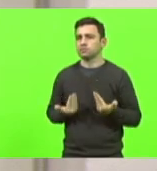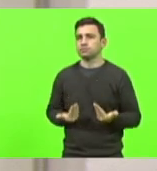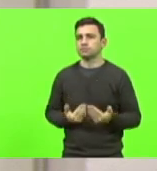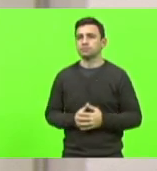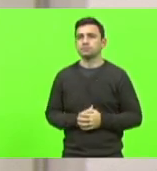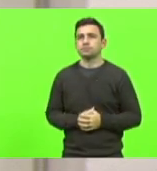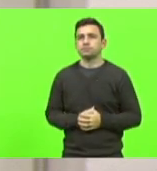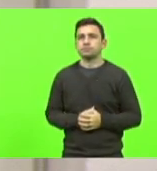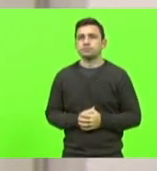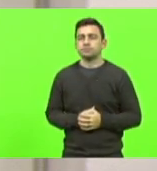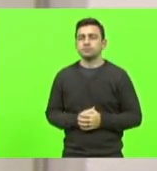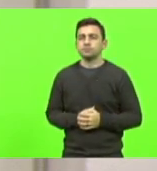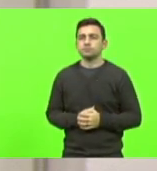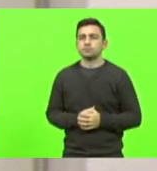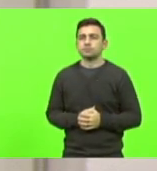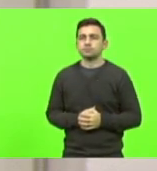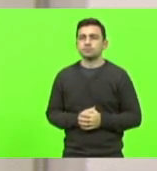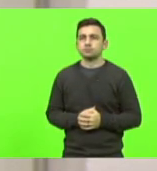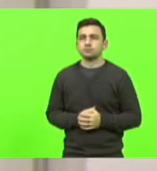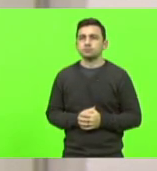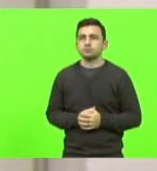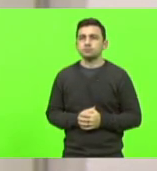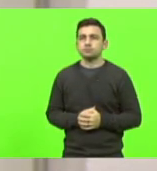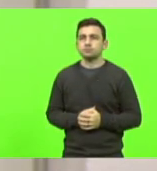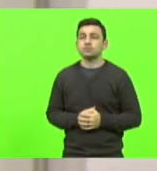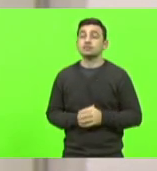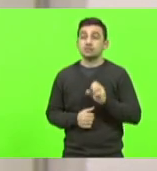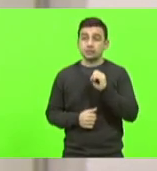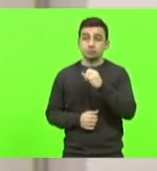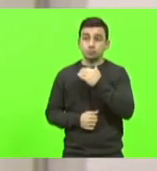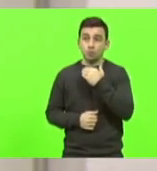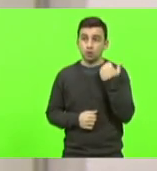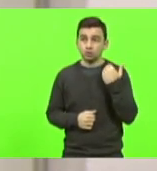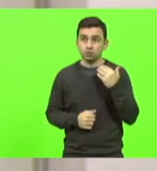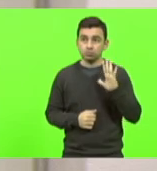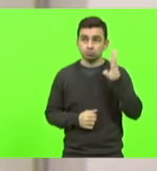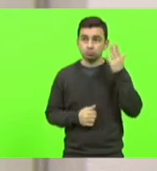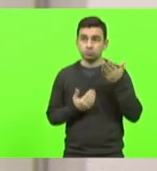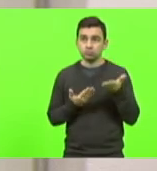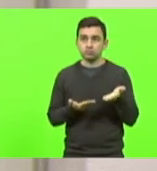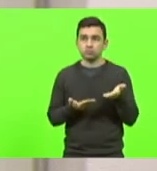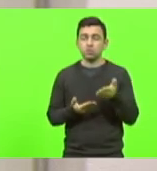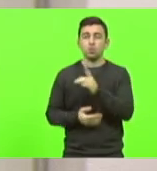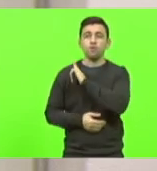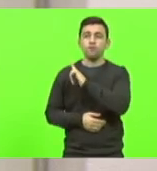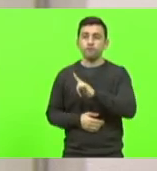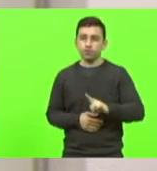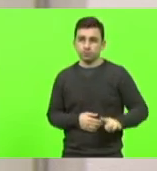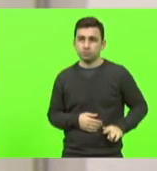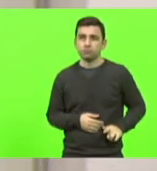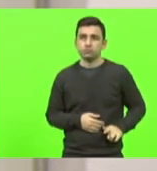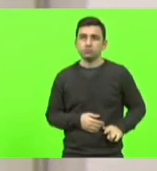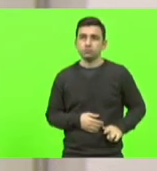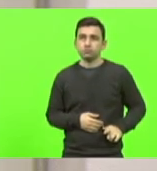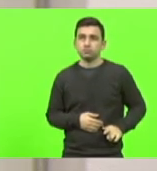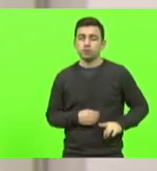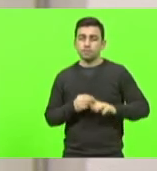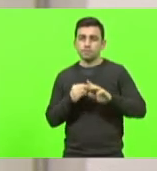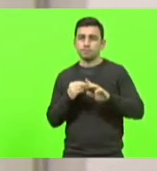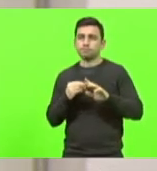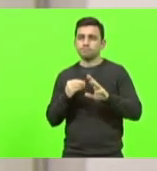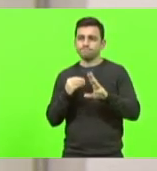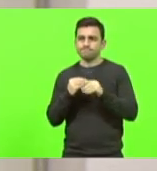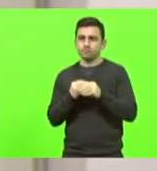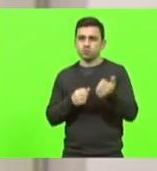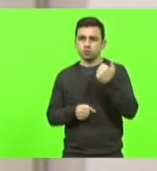o seu presente no caso de morte natural o governo colocou no substitutivo